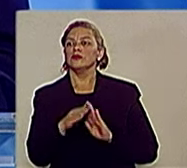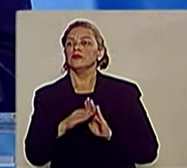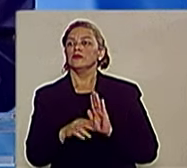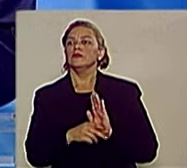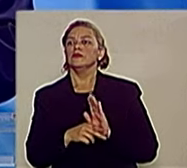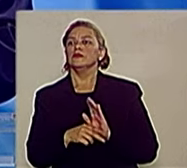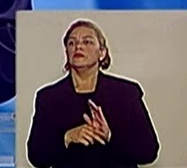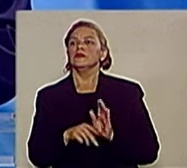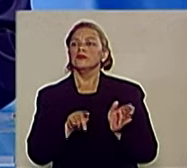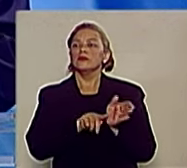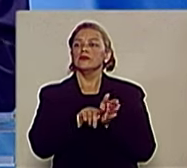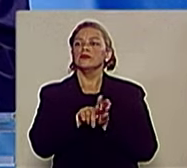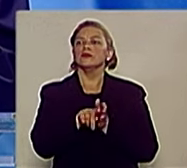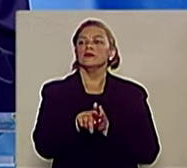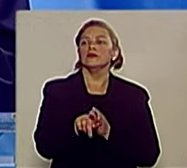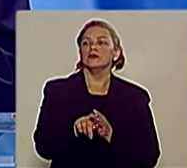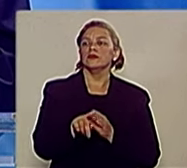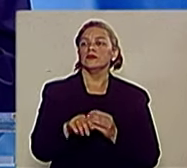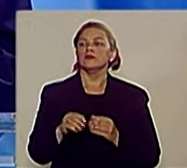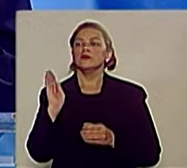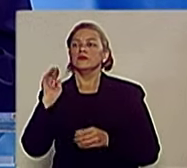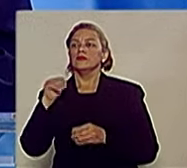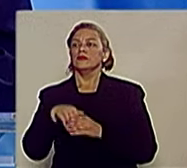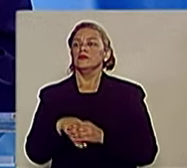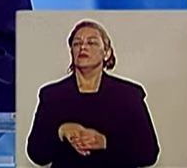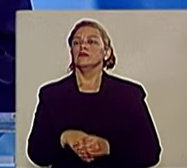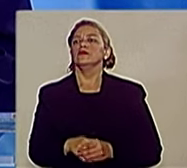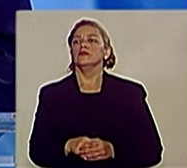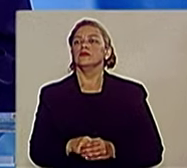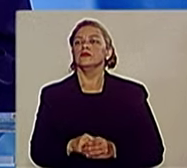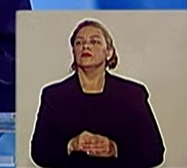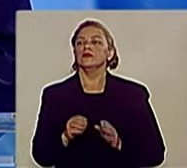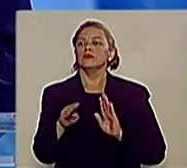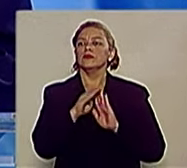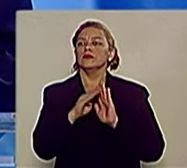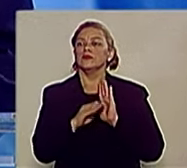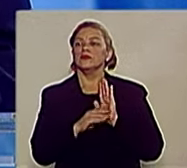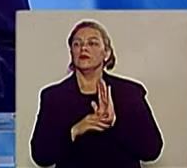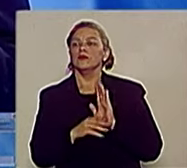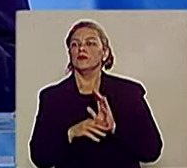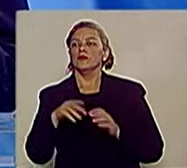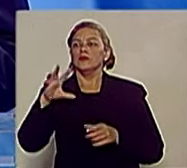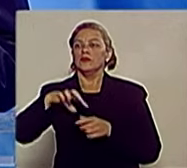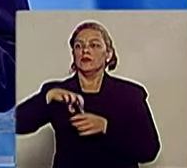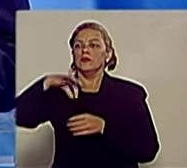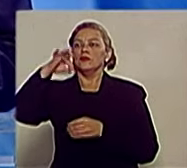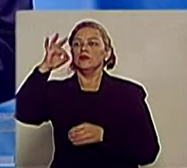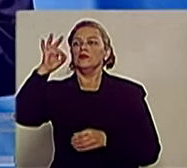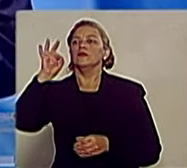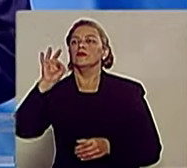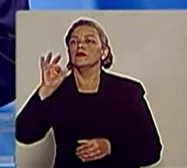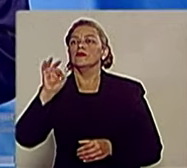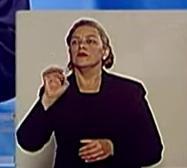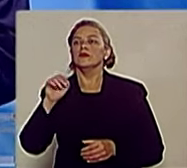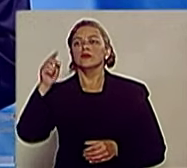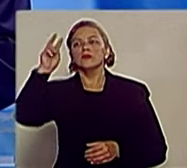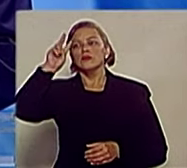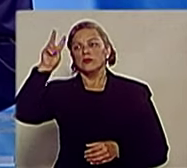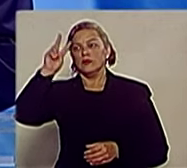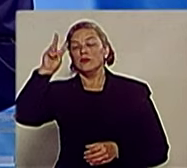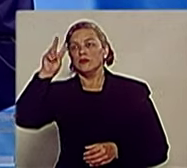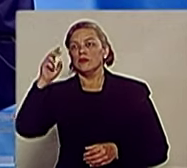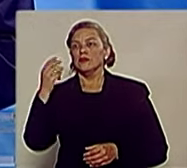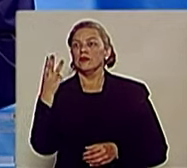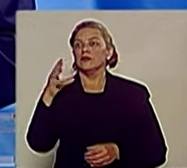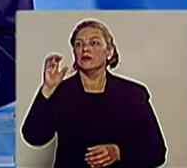candidato. A ordem das perguntas foi definida previamente por sorteio. Eu lembro que o candidato tem 30 segundos